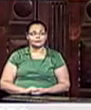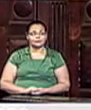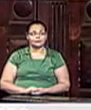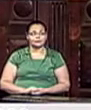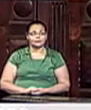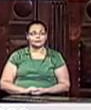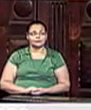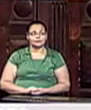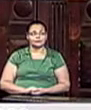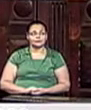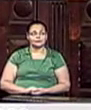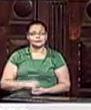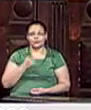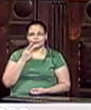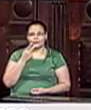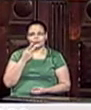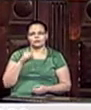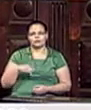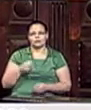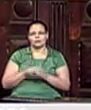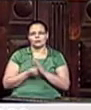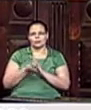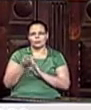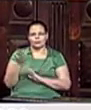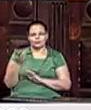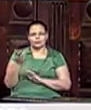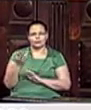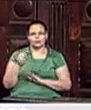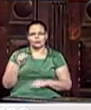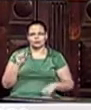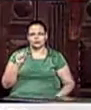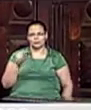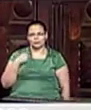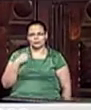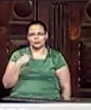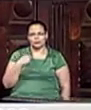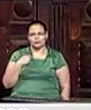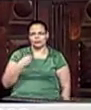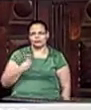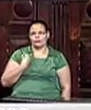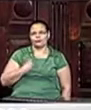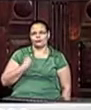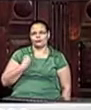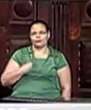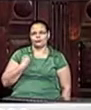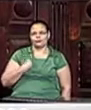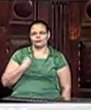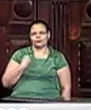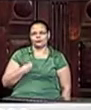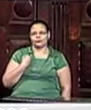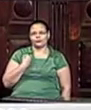já falei aqui algumas vezes que eu